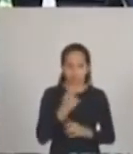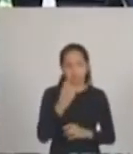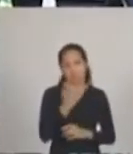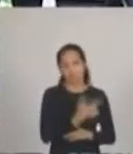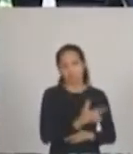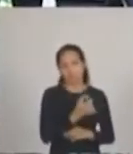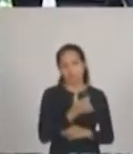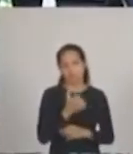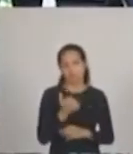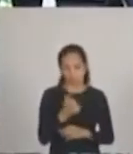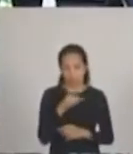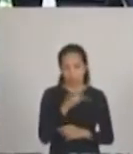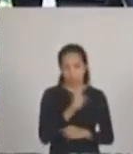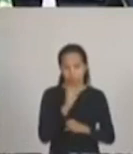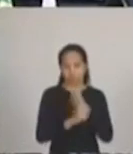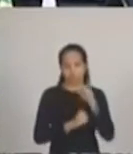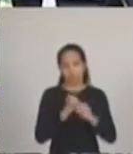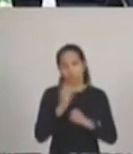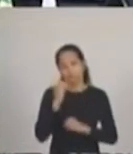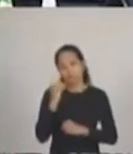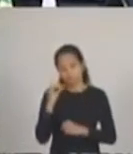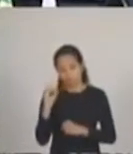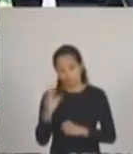091/2021, deputado Dari Pagung. Indicação